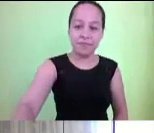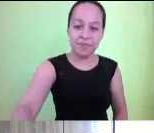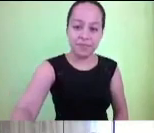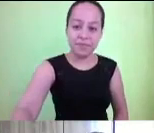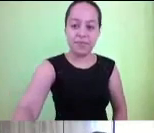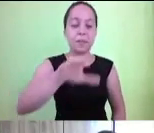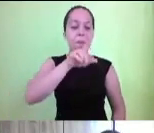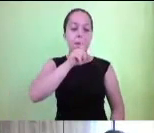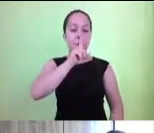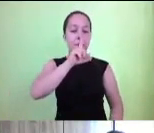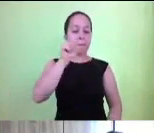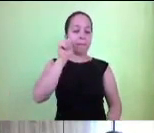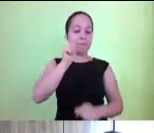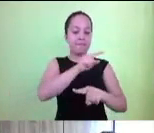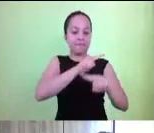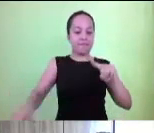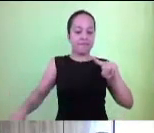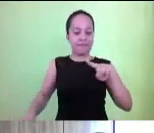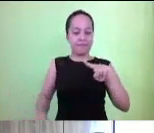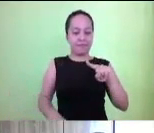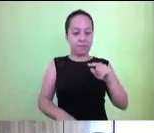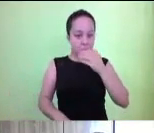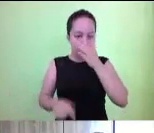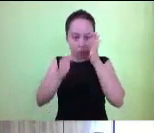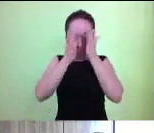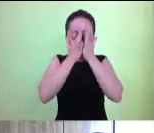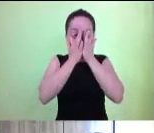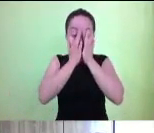Tá desligado seu áudio.